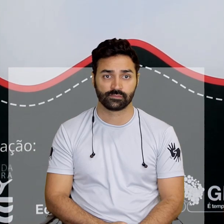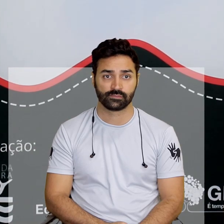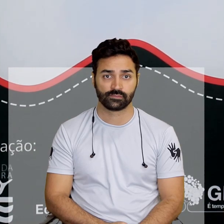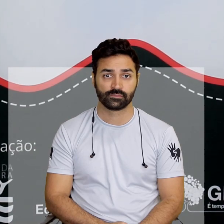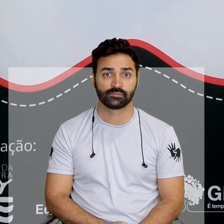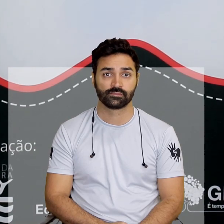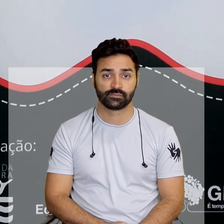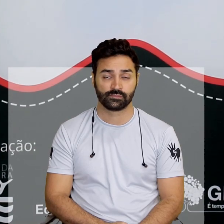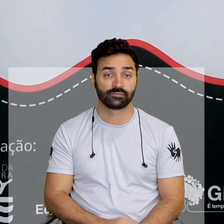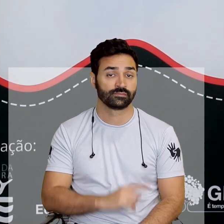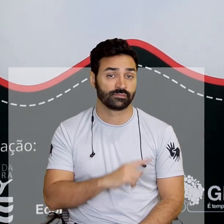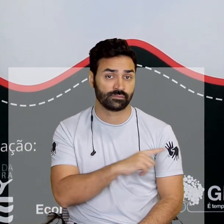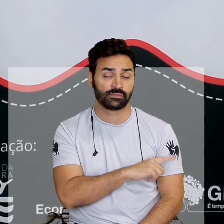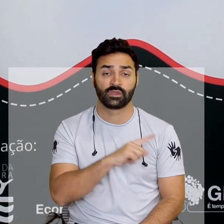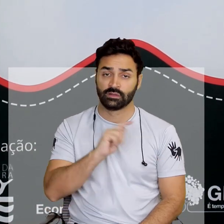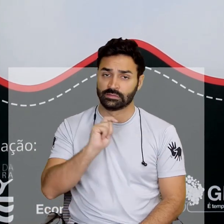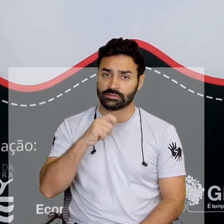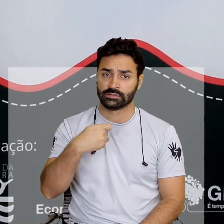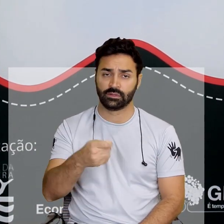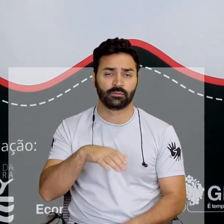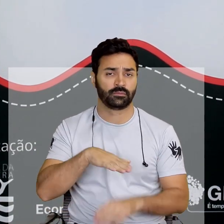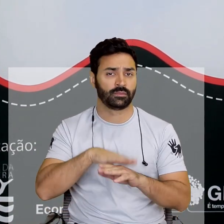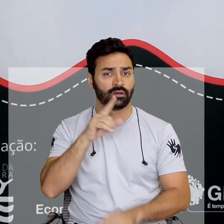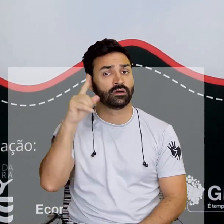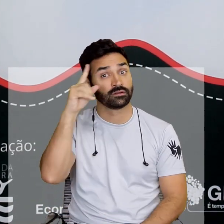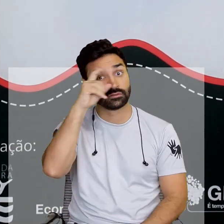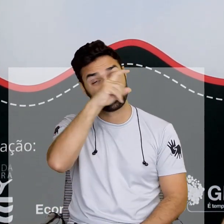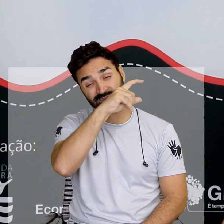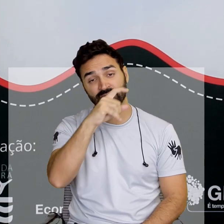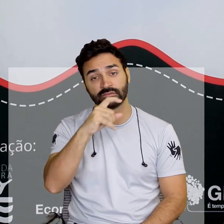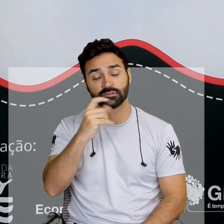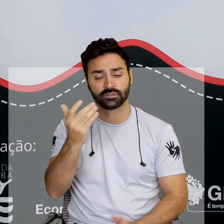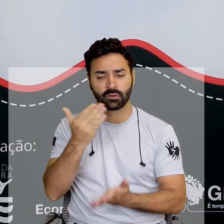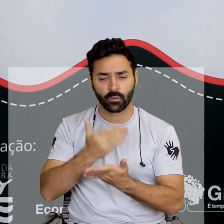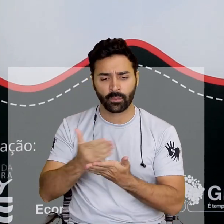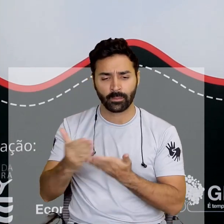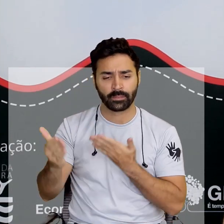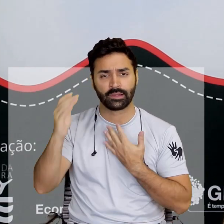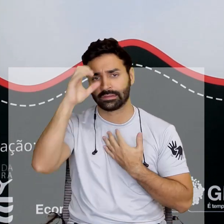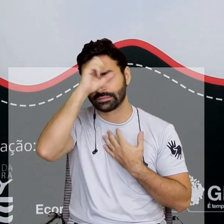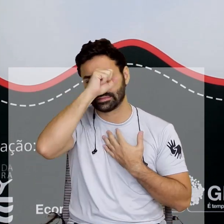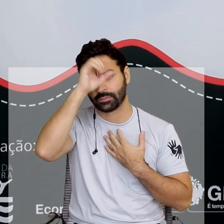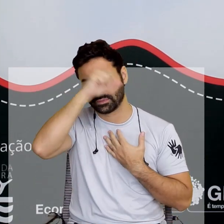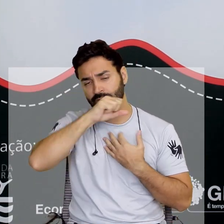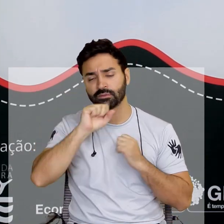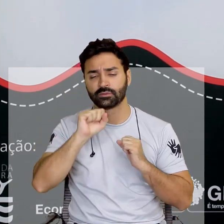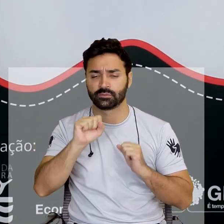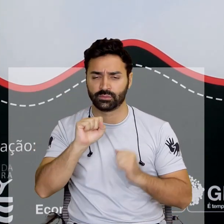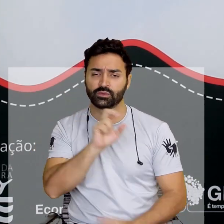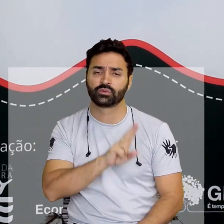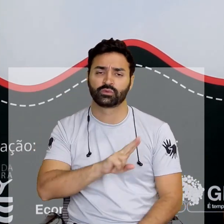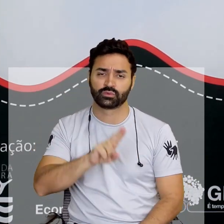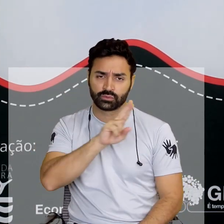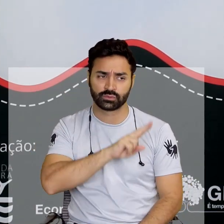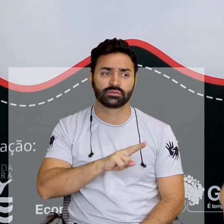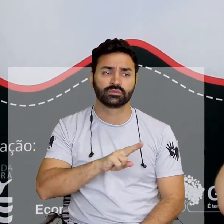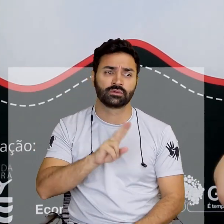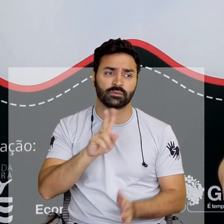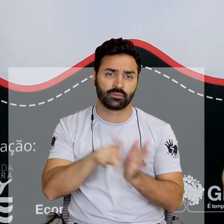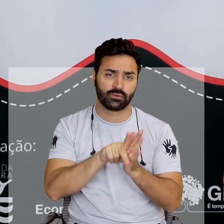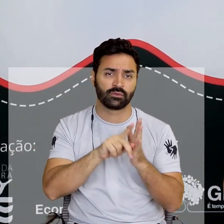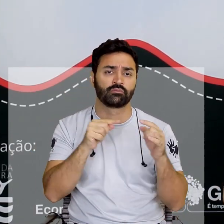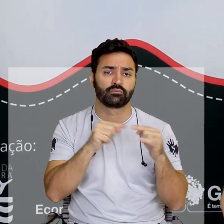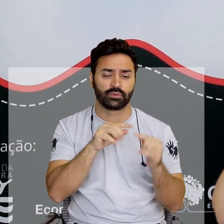Esse é um pouco mais difícil. Então, a gente no começo, quando a gente está aprendendo, a gente pode usar mais quais?